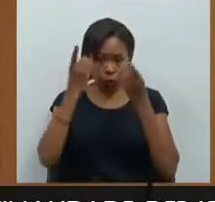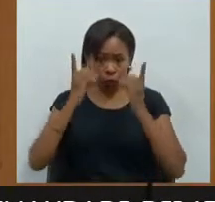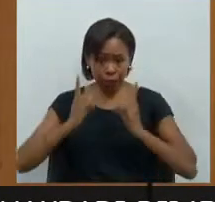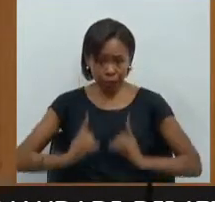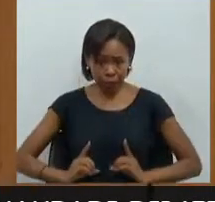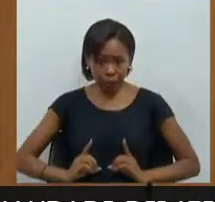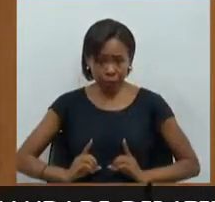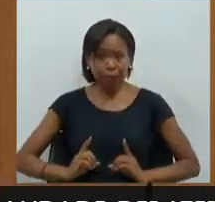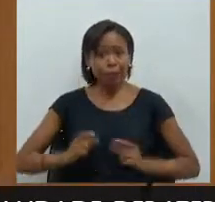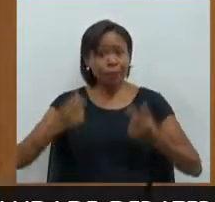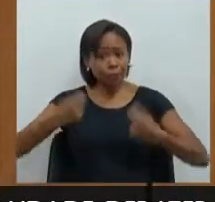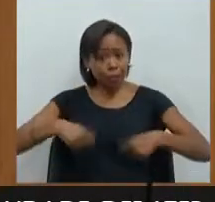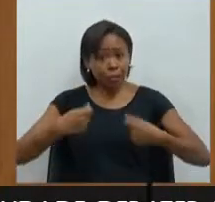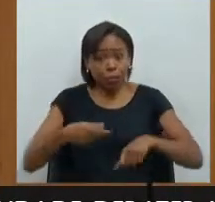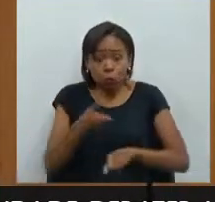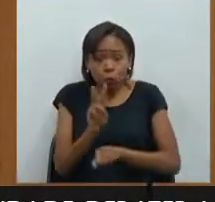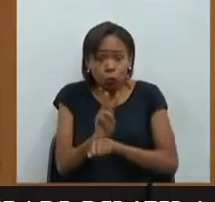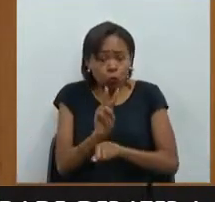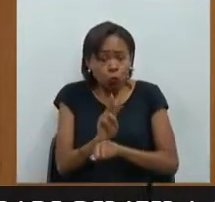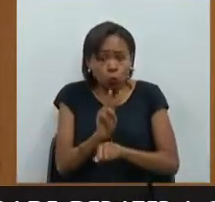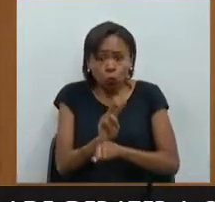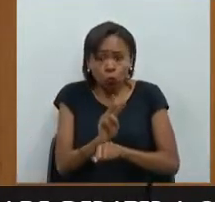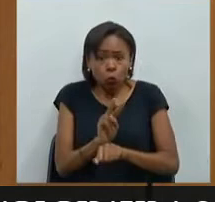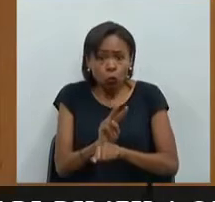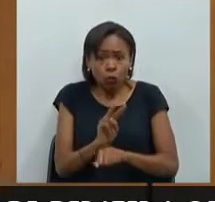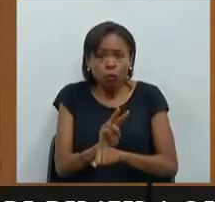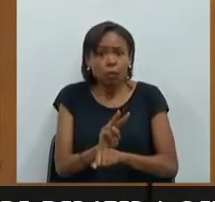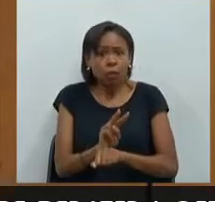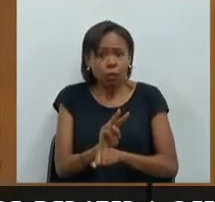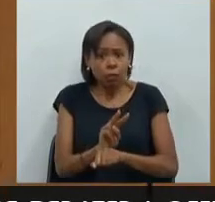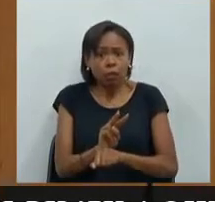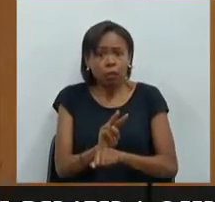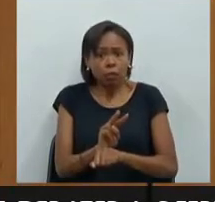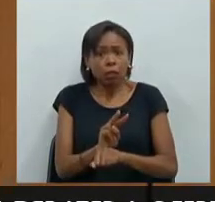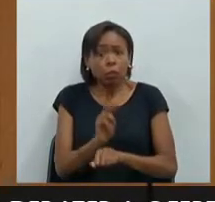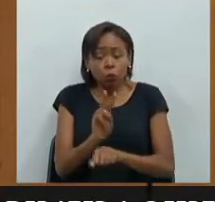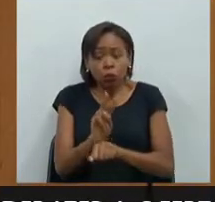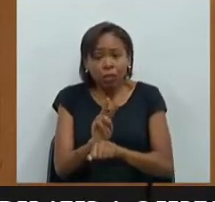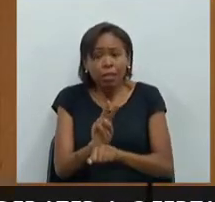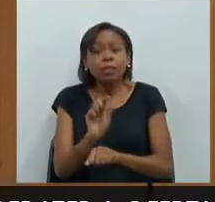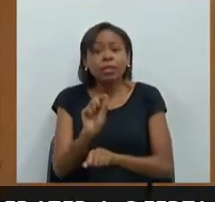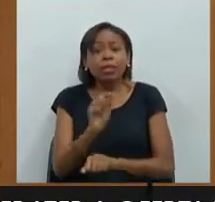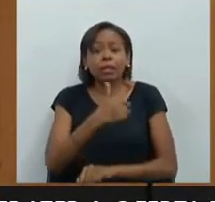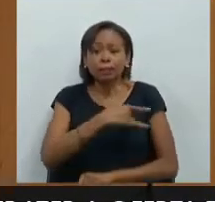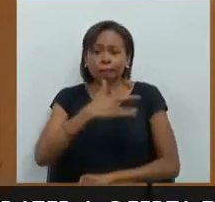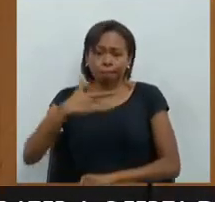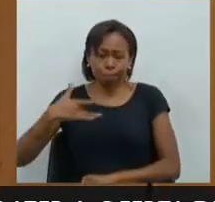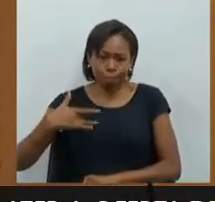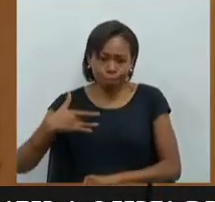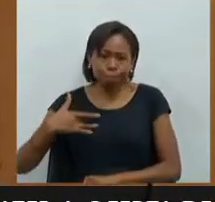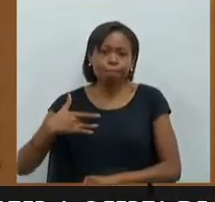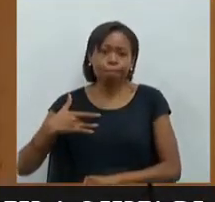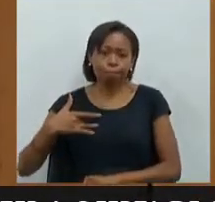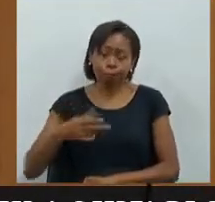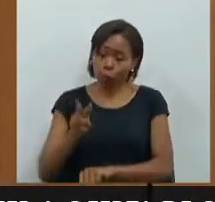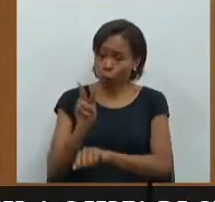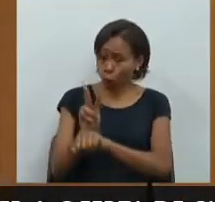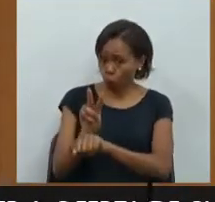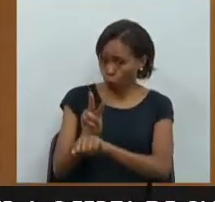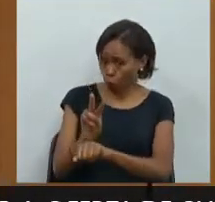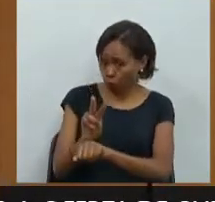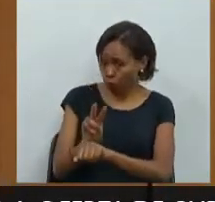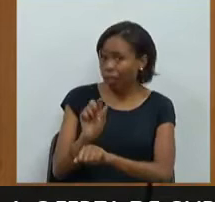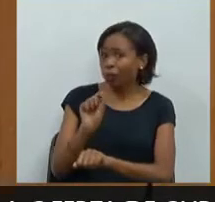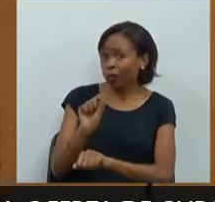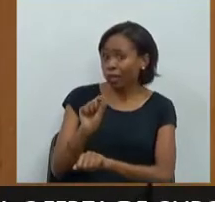que precisa de muito cuidado. É o cuidado com a saúde, é o cuidado com a forma